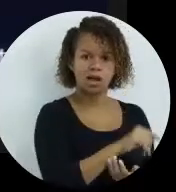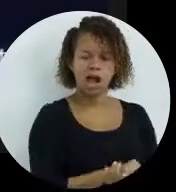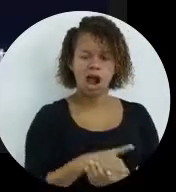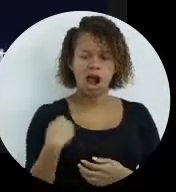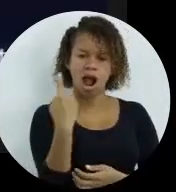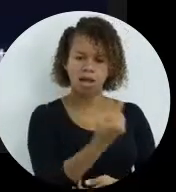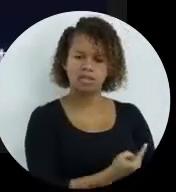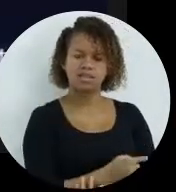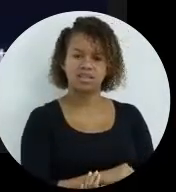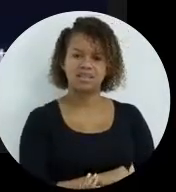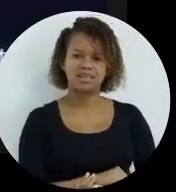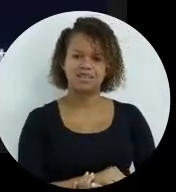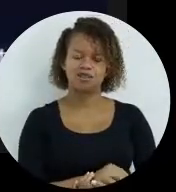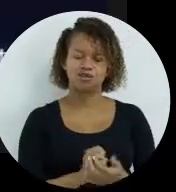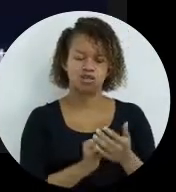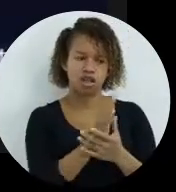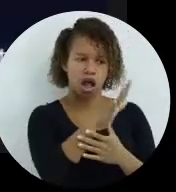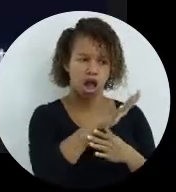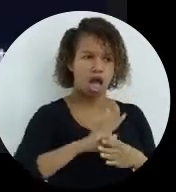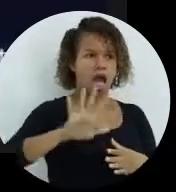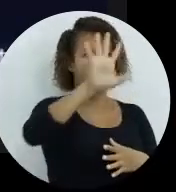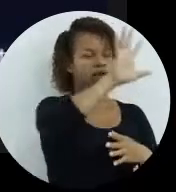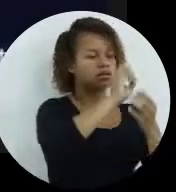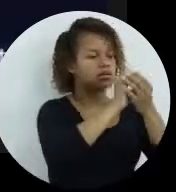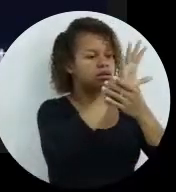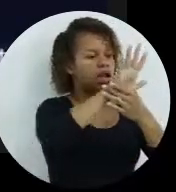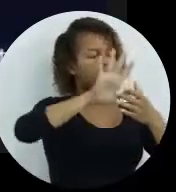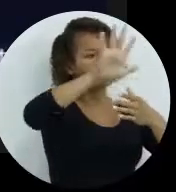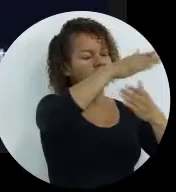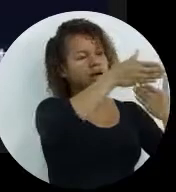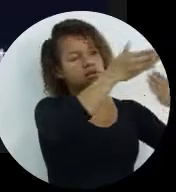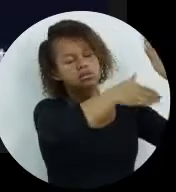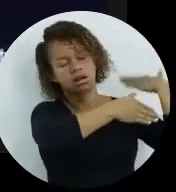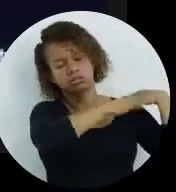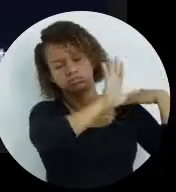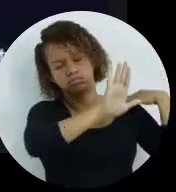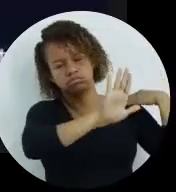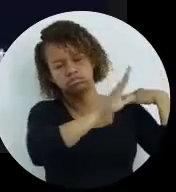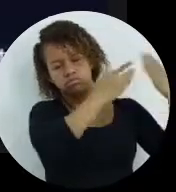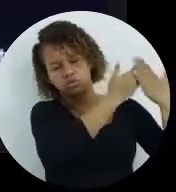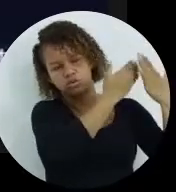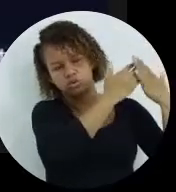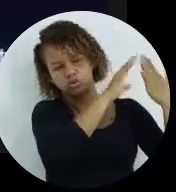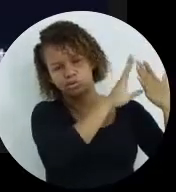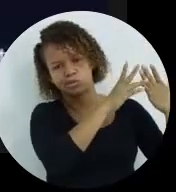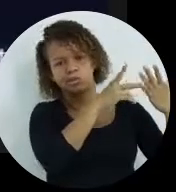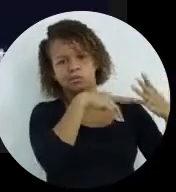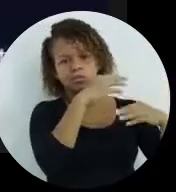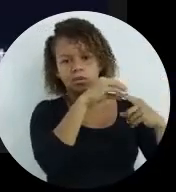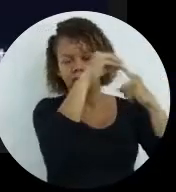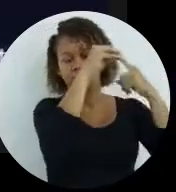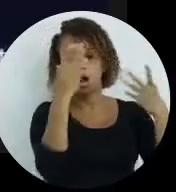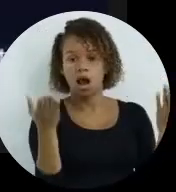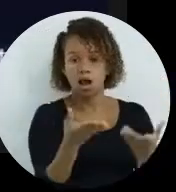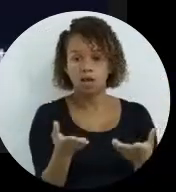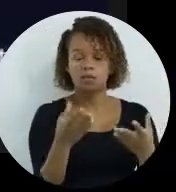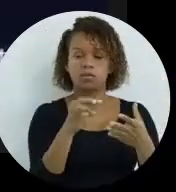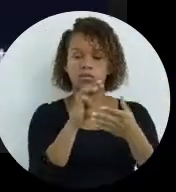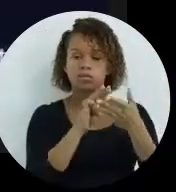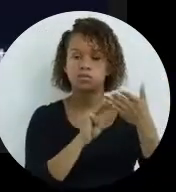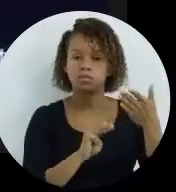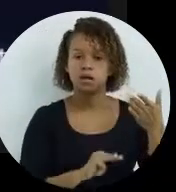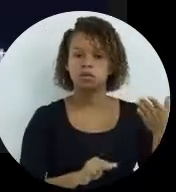a gente, no slide passado, usou as propriedades. Mas como é que a gente chama o método? Da mesma forma, a única coisa